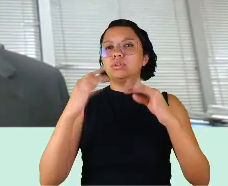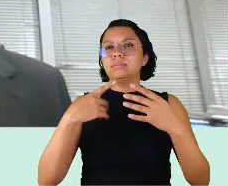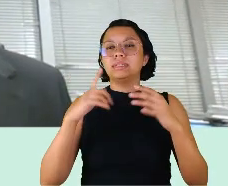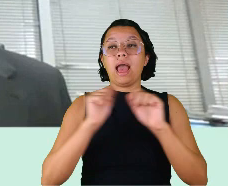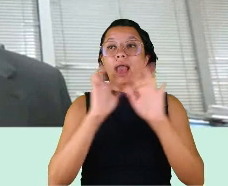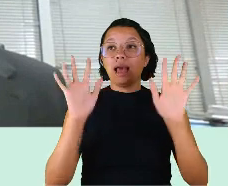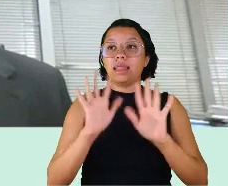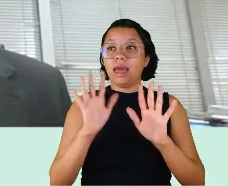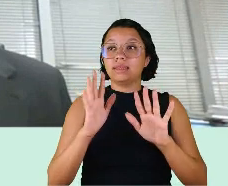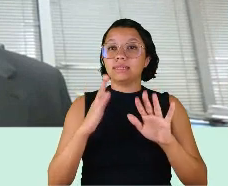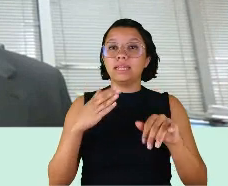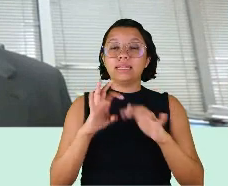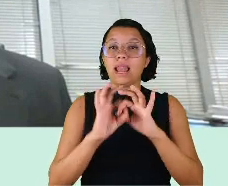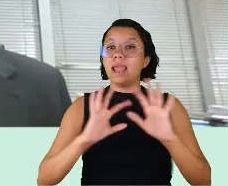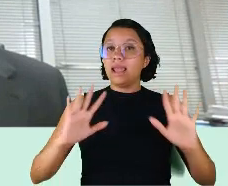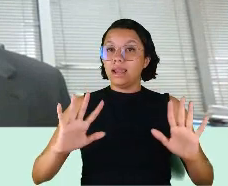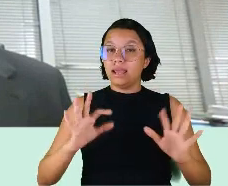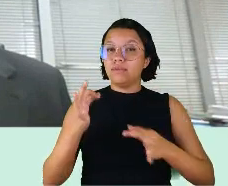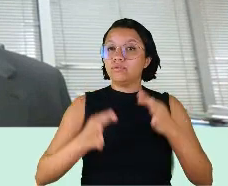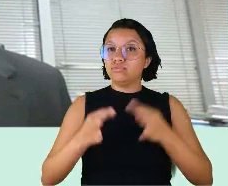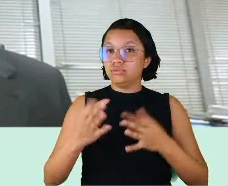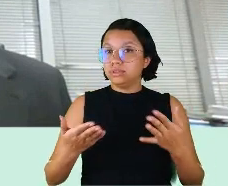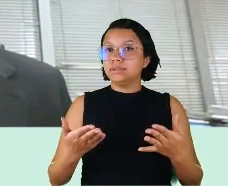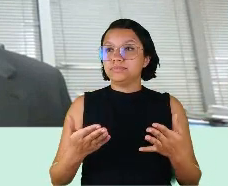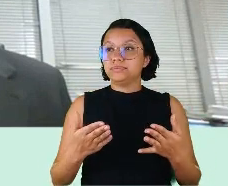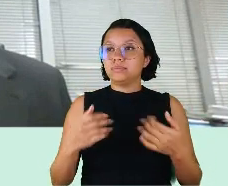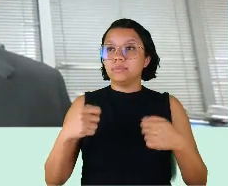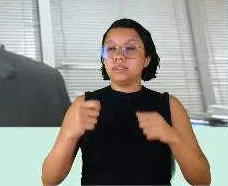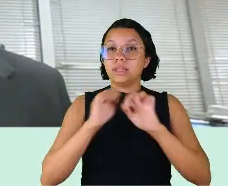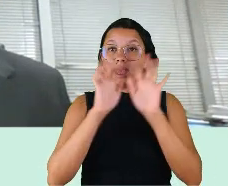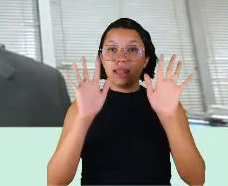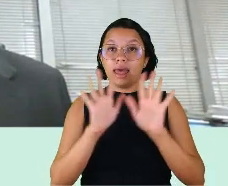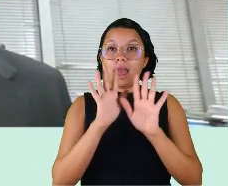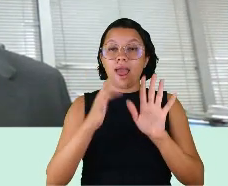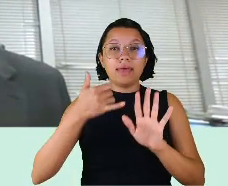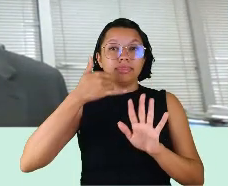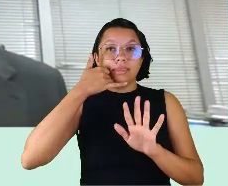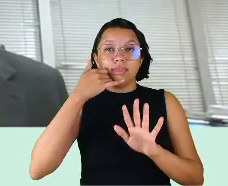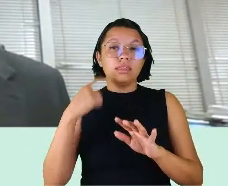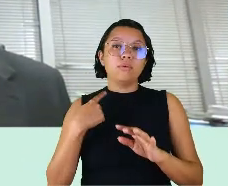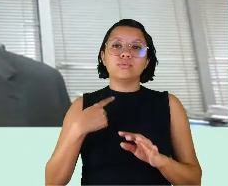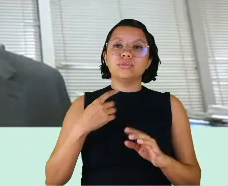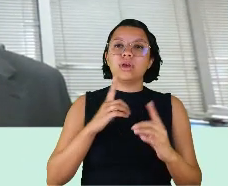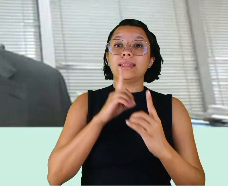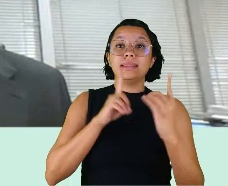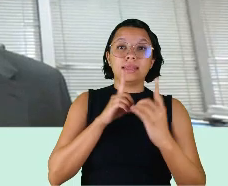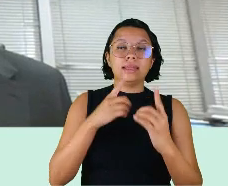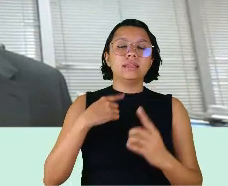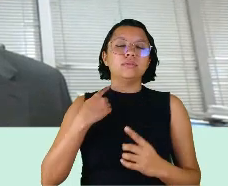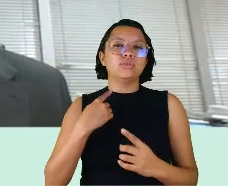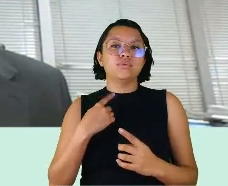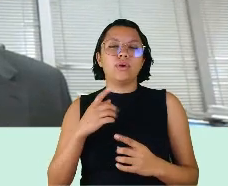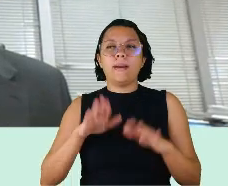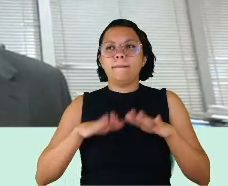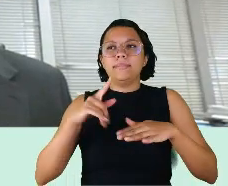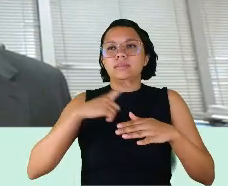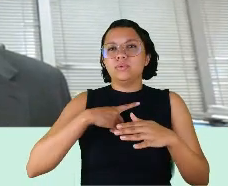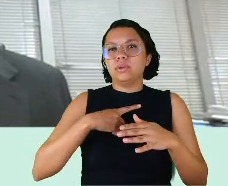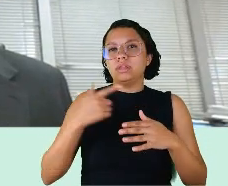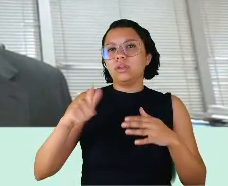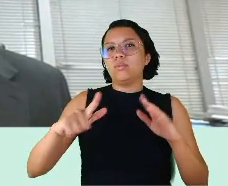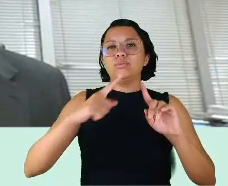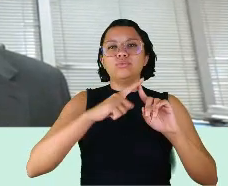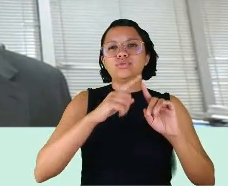clareza que ele tem que estar à disposição do jurisdicionado. Tem que ter clareza que ele tem que atender aos advogados. Ainda que se tenha um